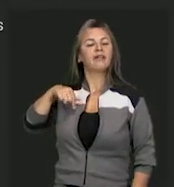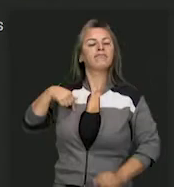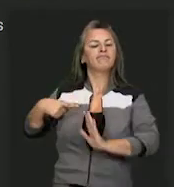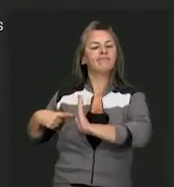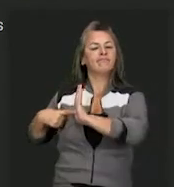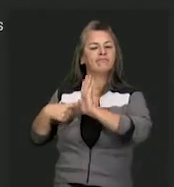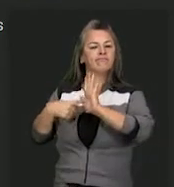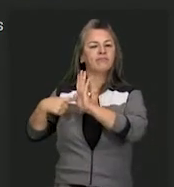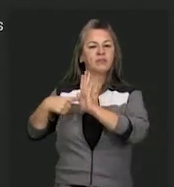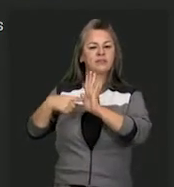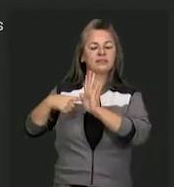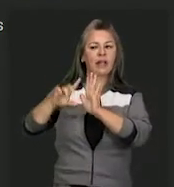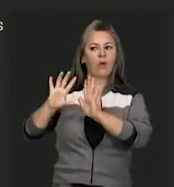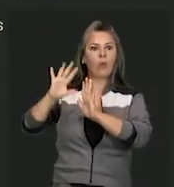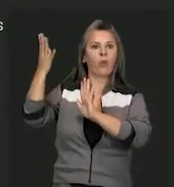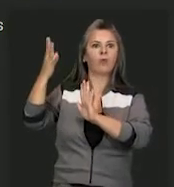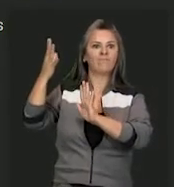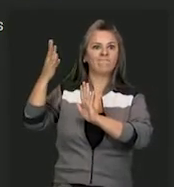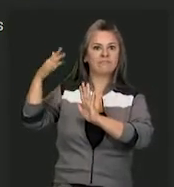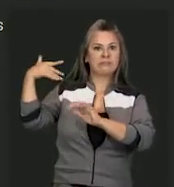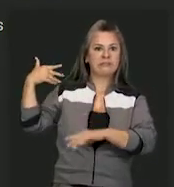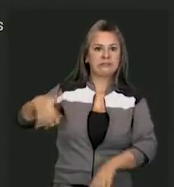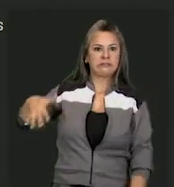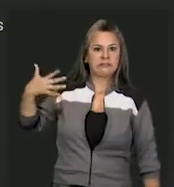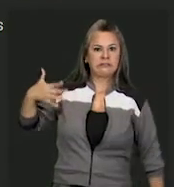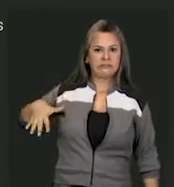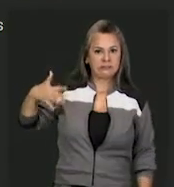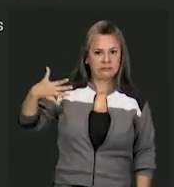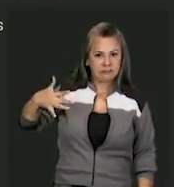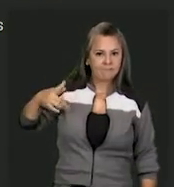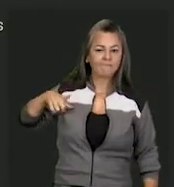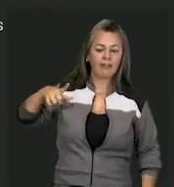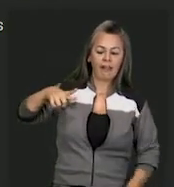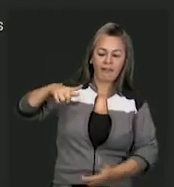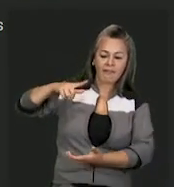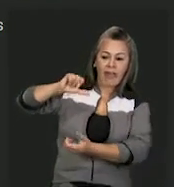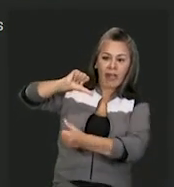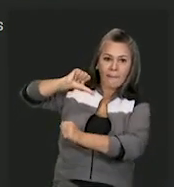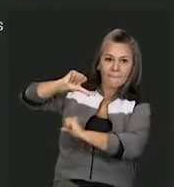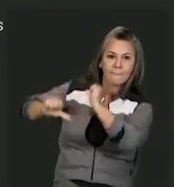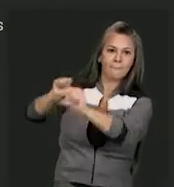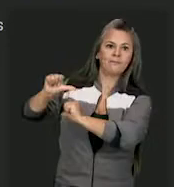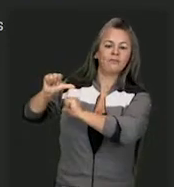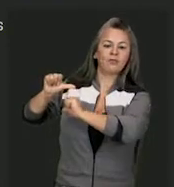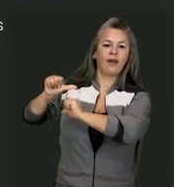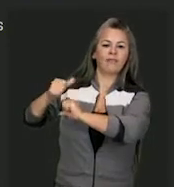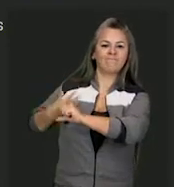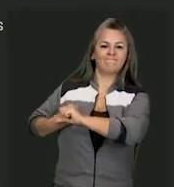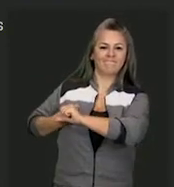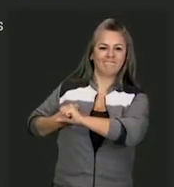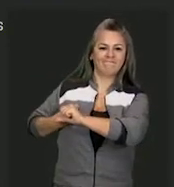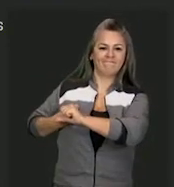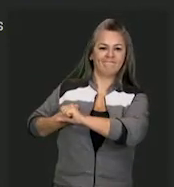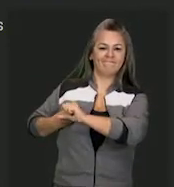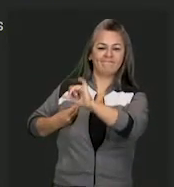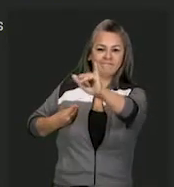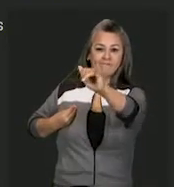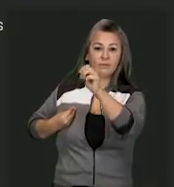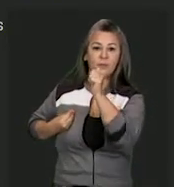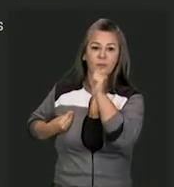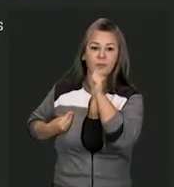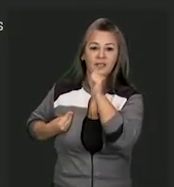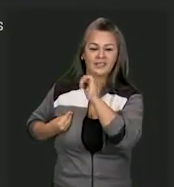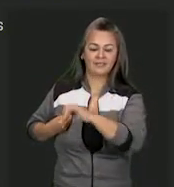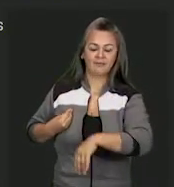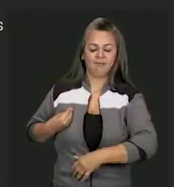Aquilo que é trágico, né? Aquilo que vai transformar uma realidade. Por exemplo, se você pegar um dos